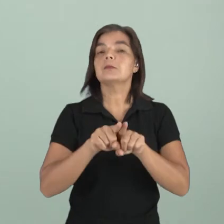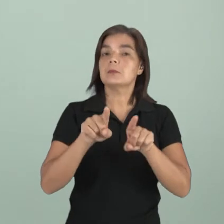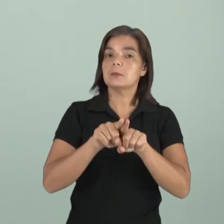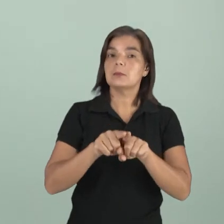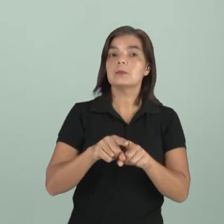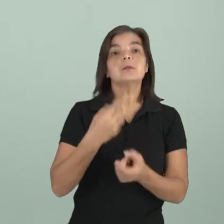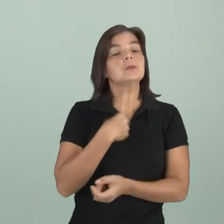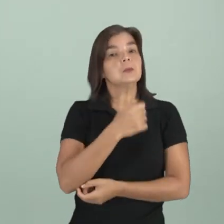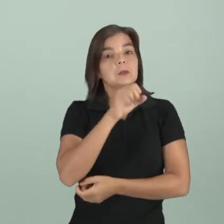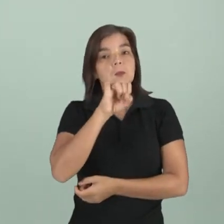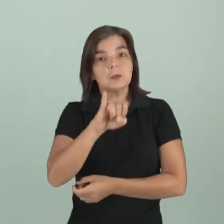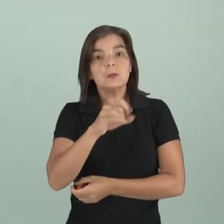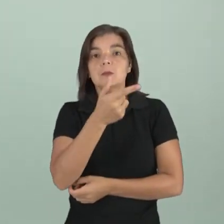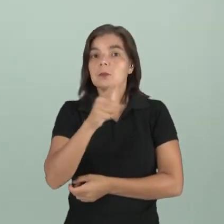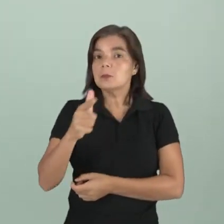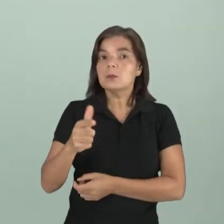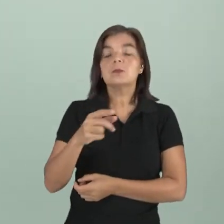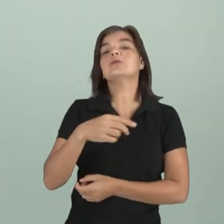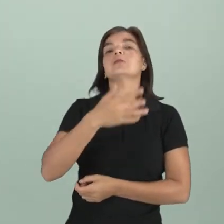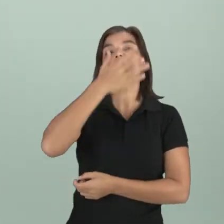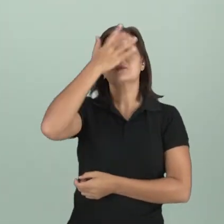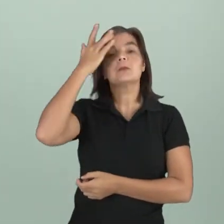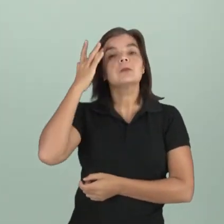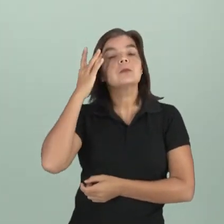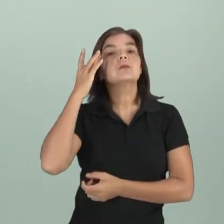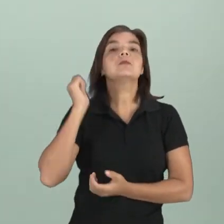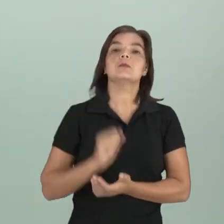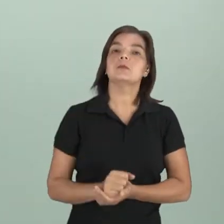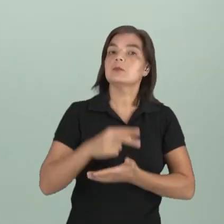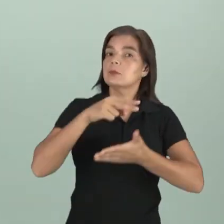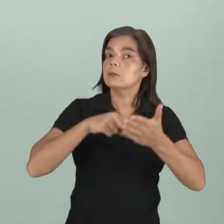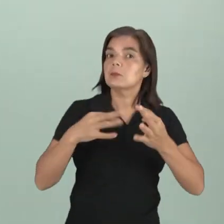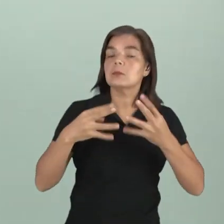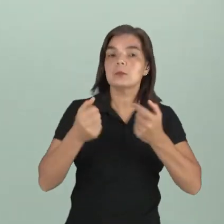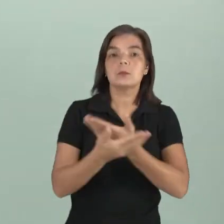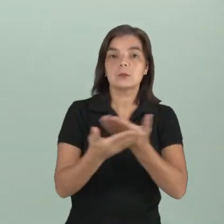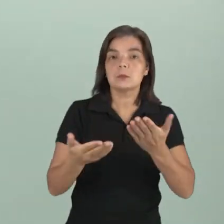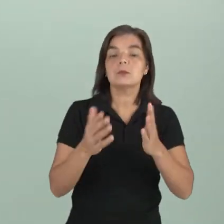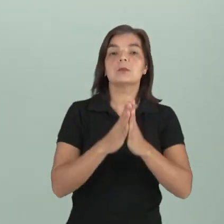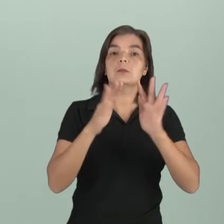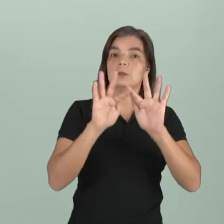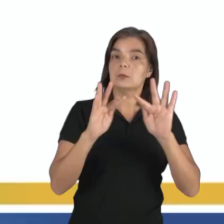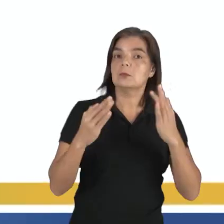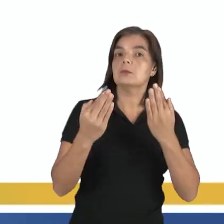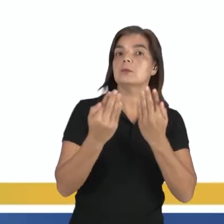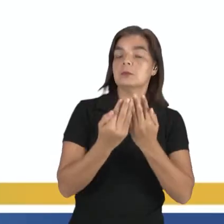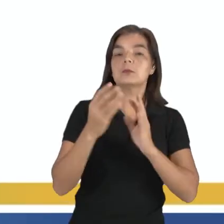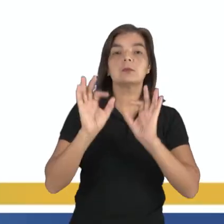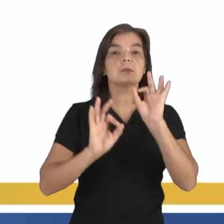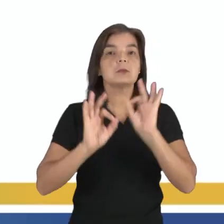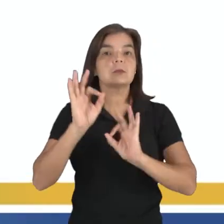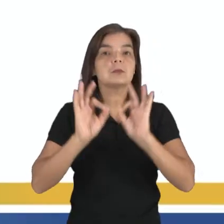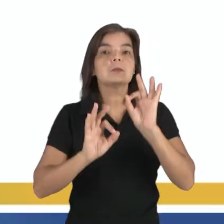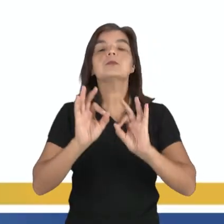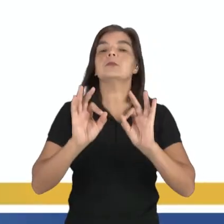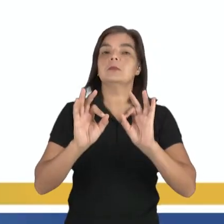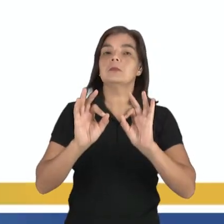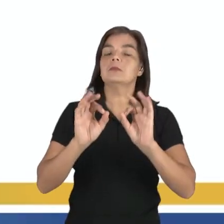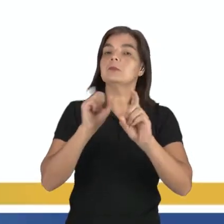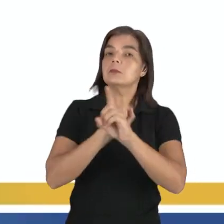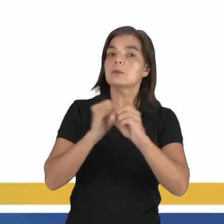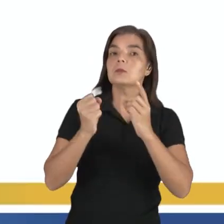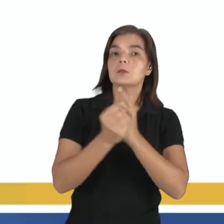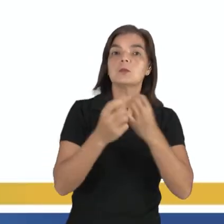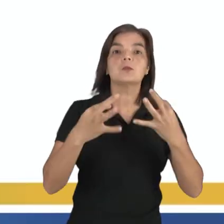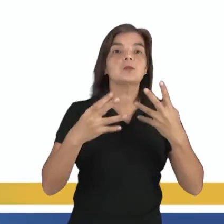primeiramente as pessoas. Como foi lido agora há pouco a todos vocês. A família, a organização social,